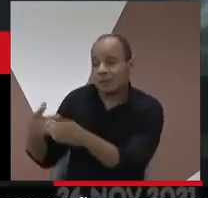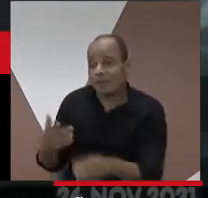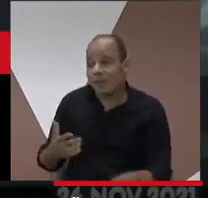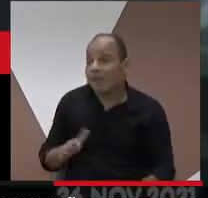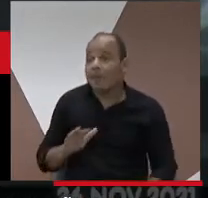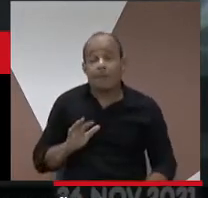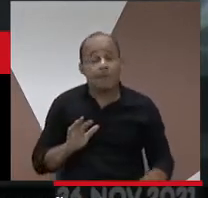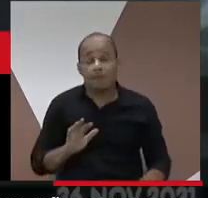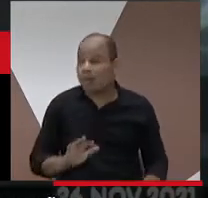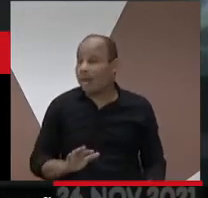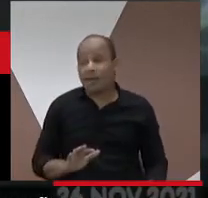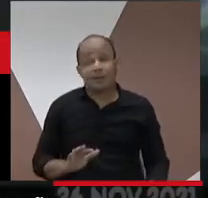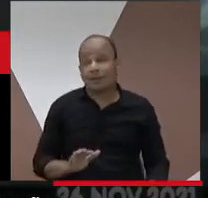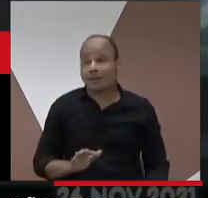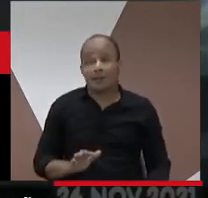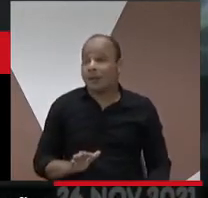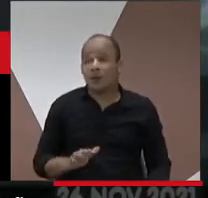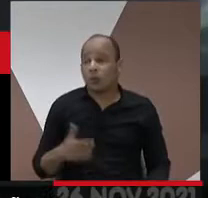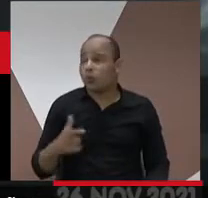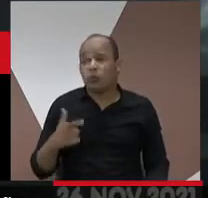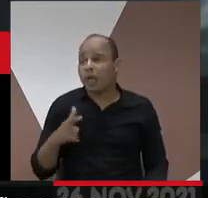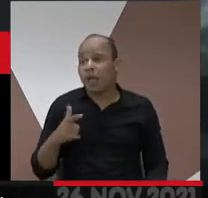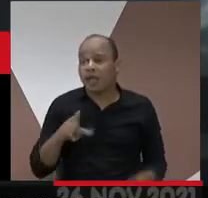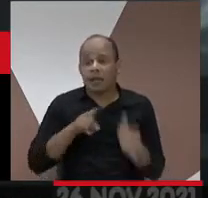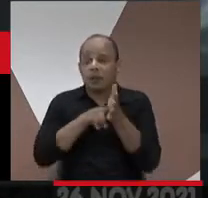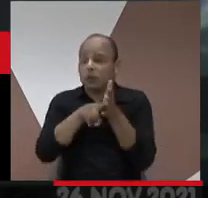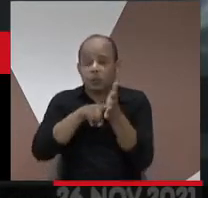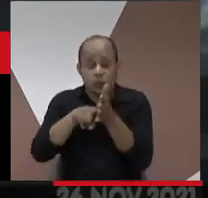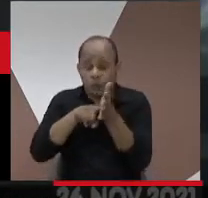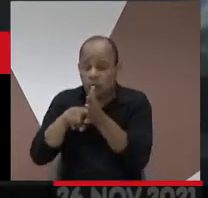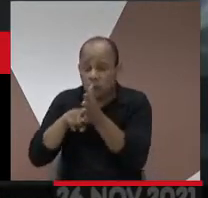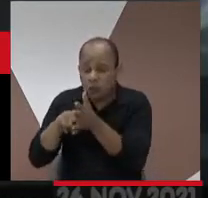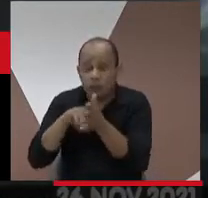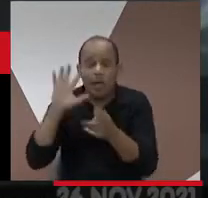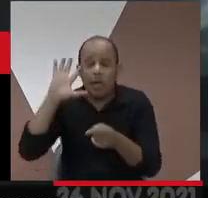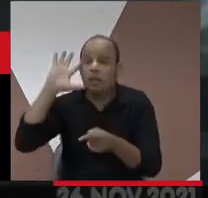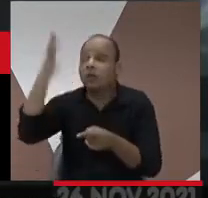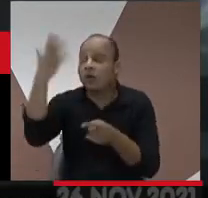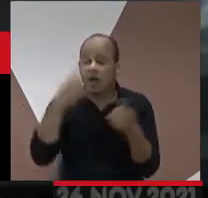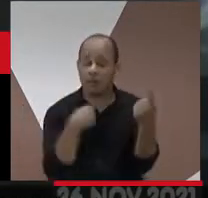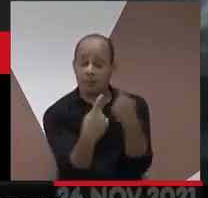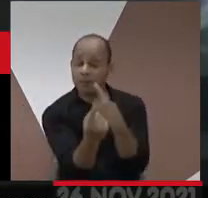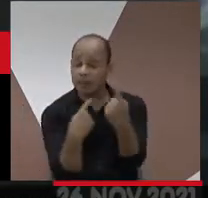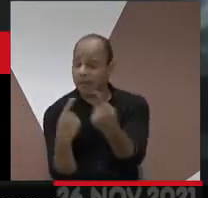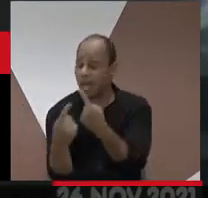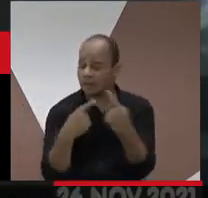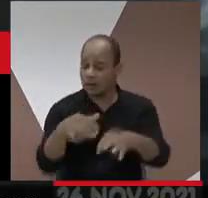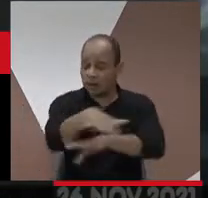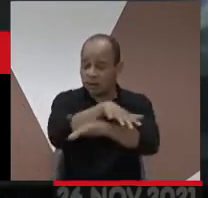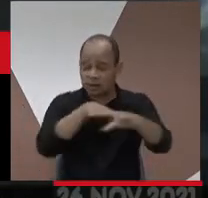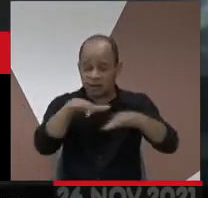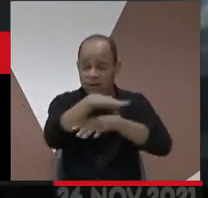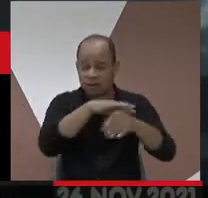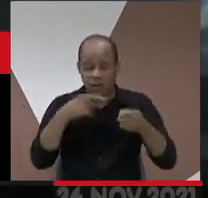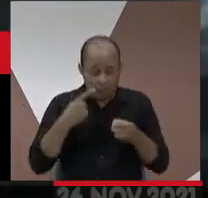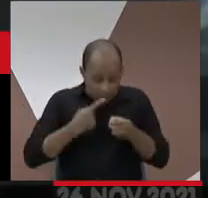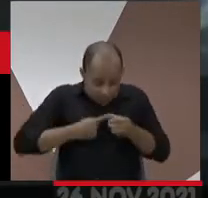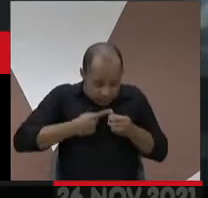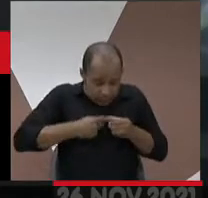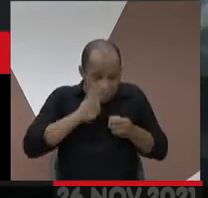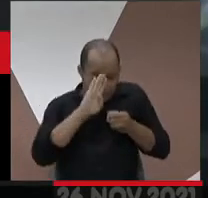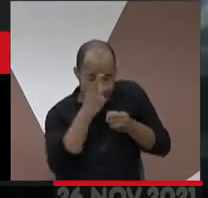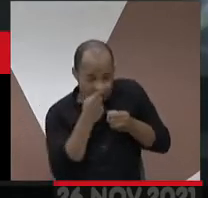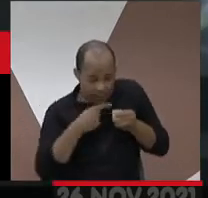isso prevê um estudo para resolver a mobilidade da região metropolitana. Em